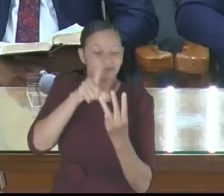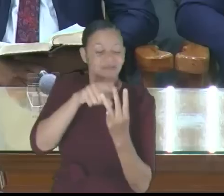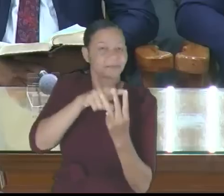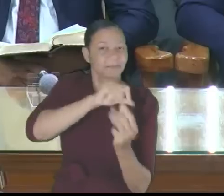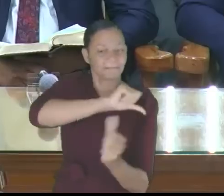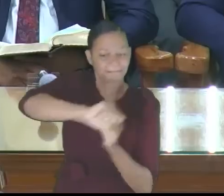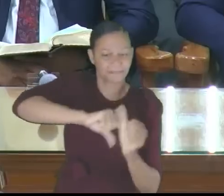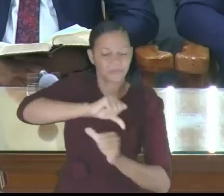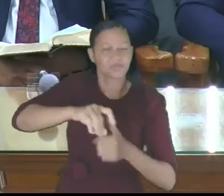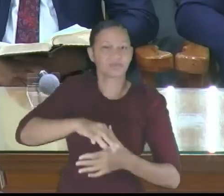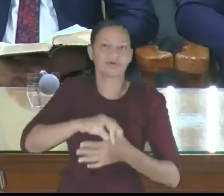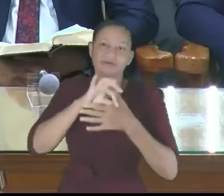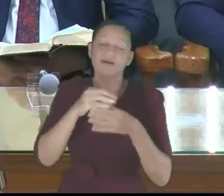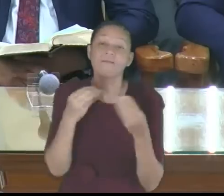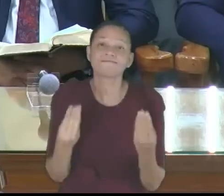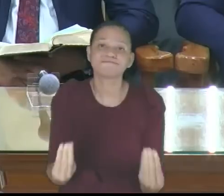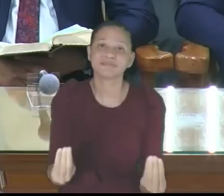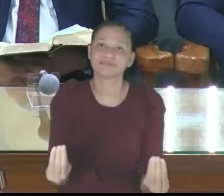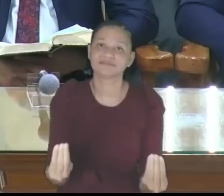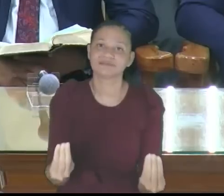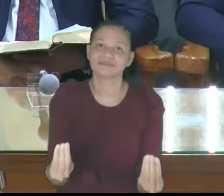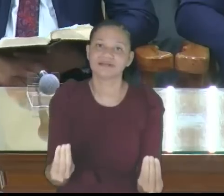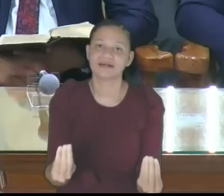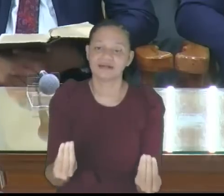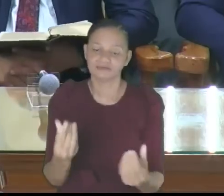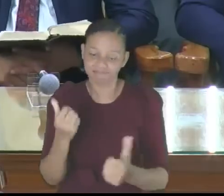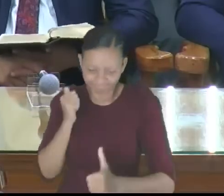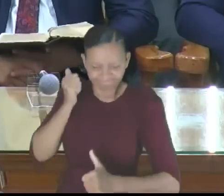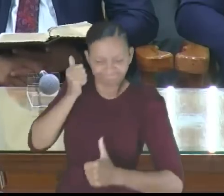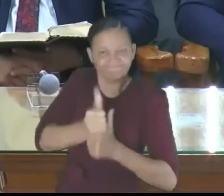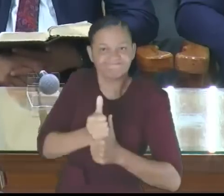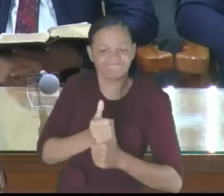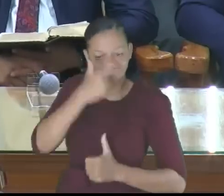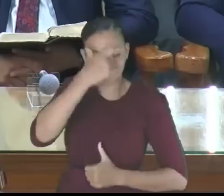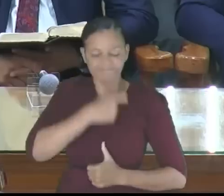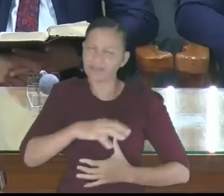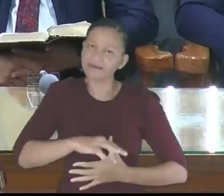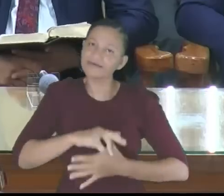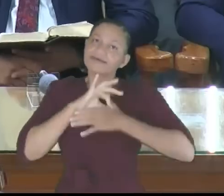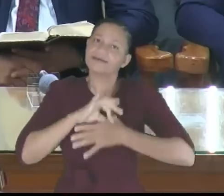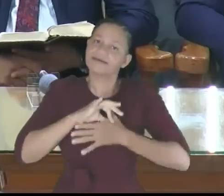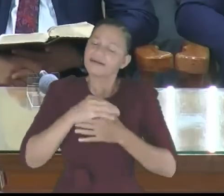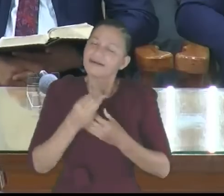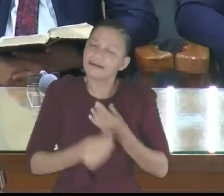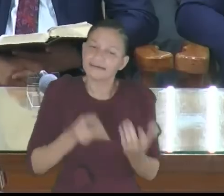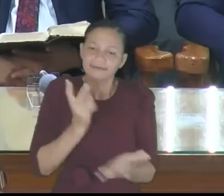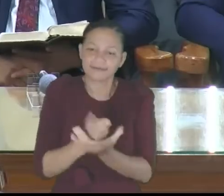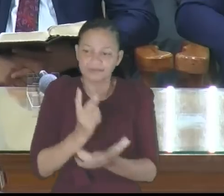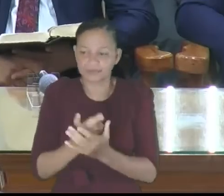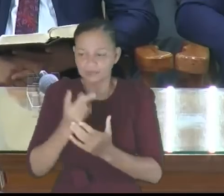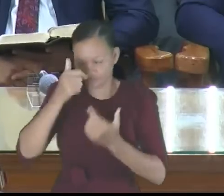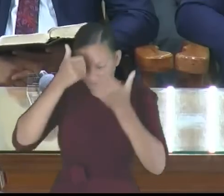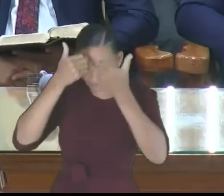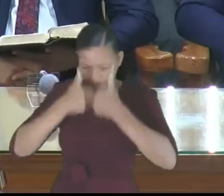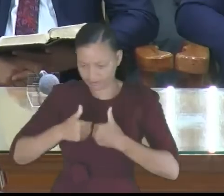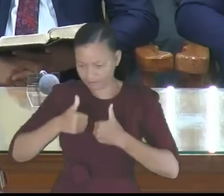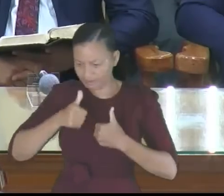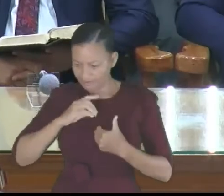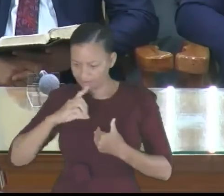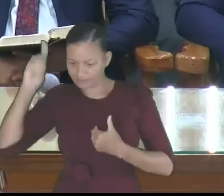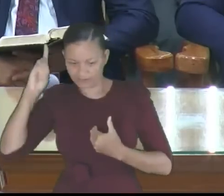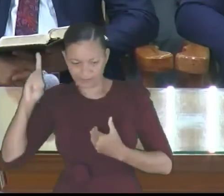carne? E assume a natureza humana, continua sendo Deus e continua